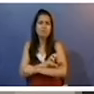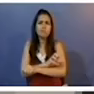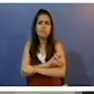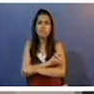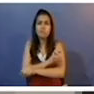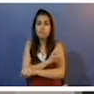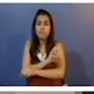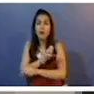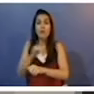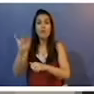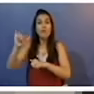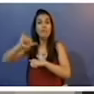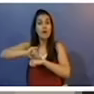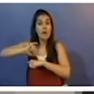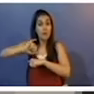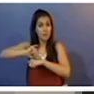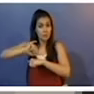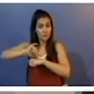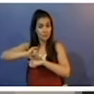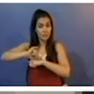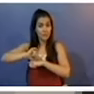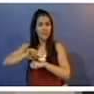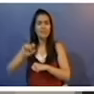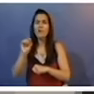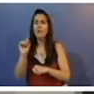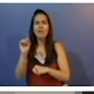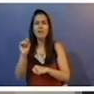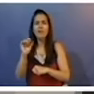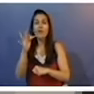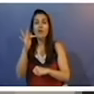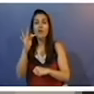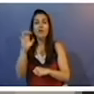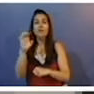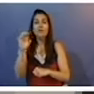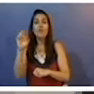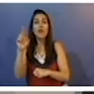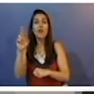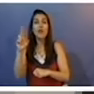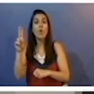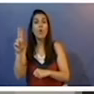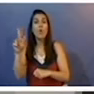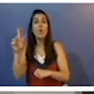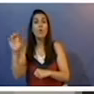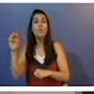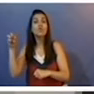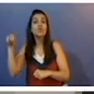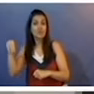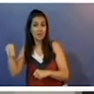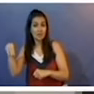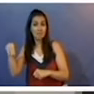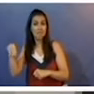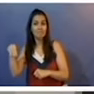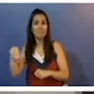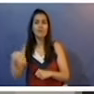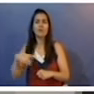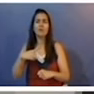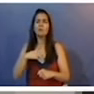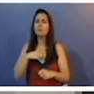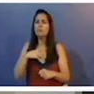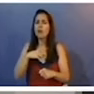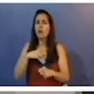material ferro. O processo de corrosão causa grandes danos às estruturas, edifícios,